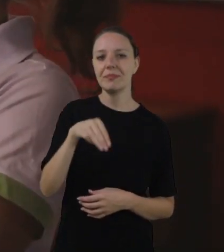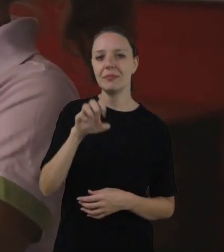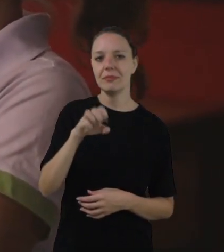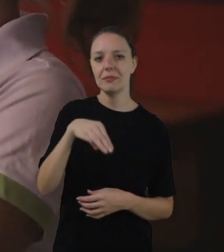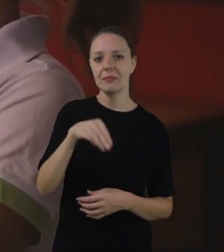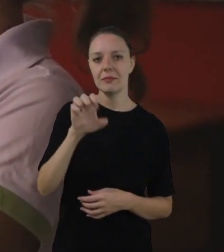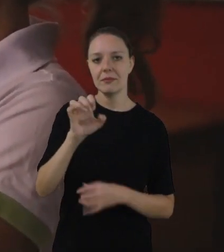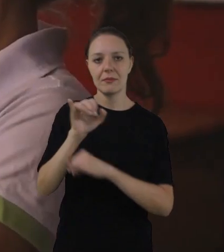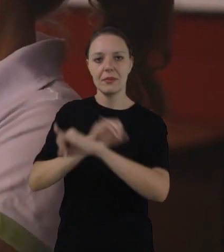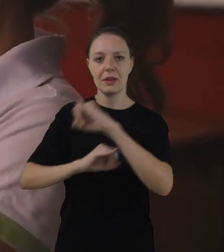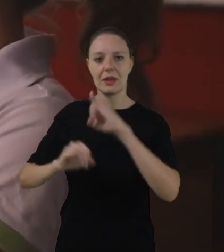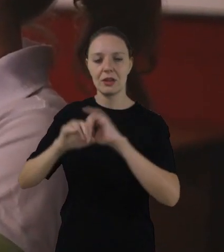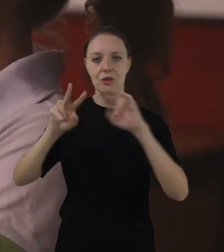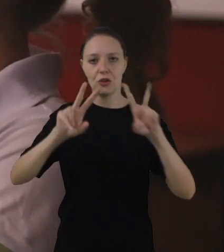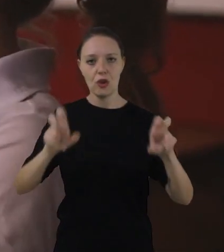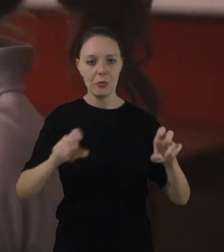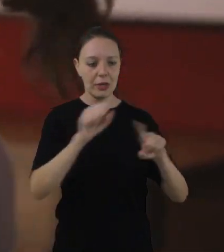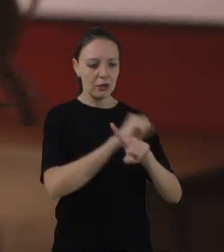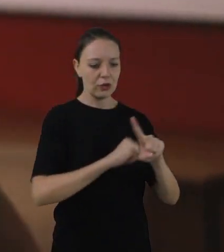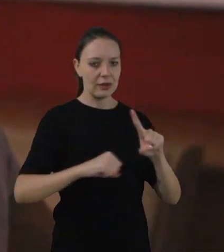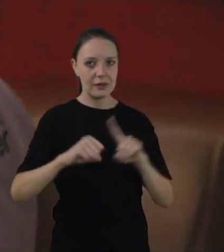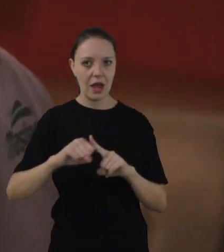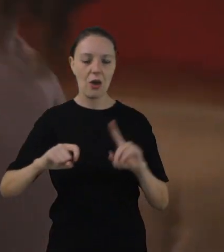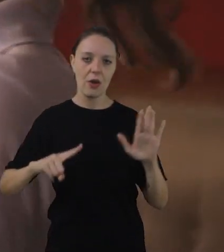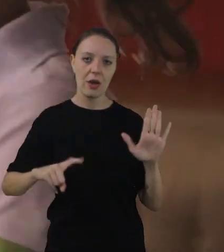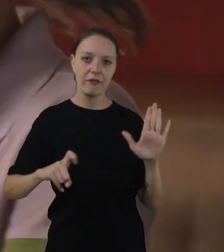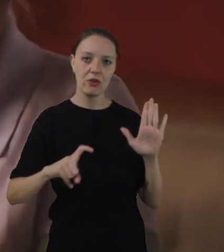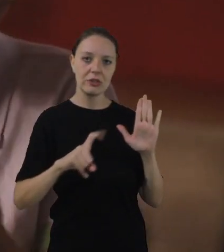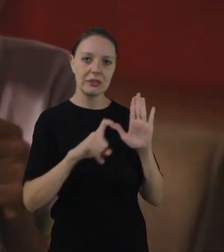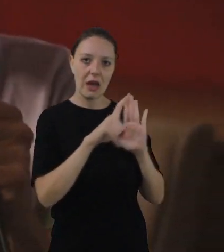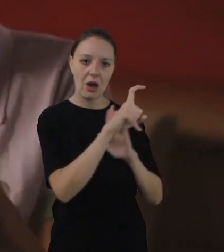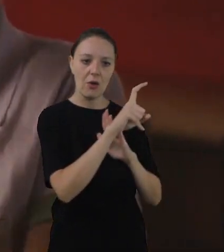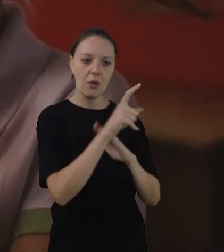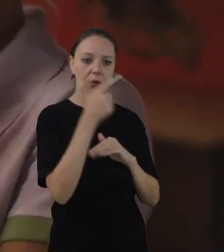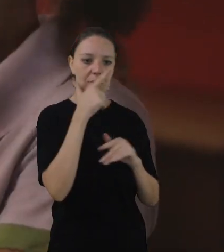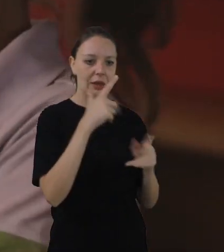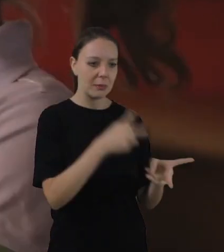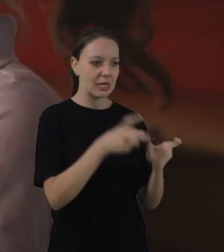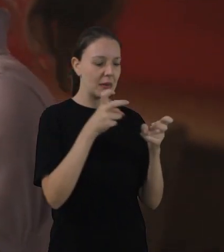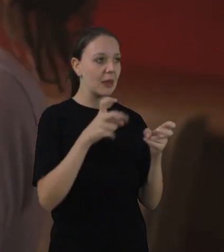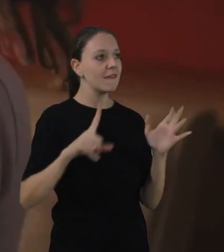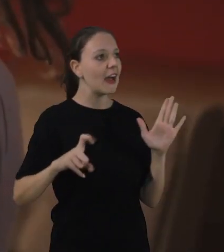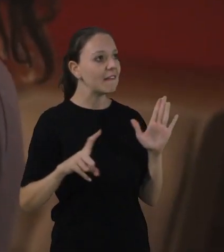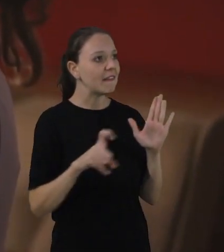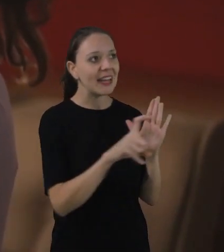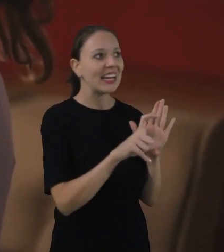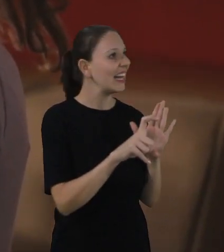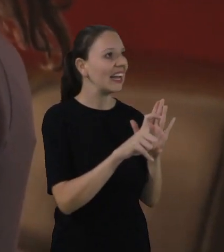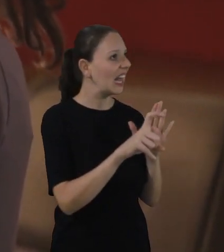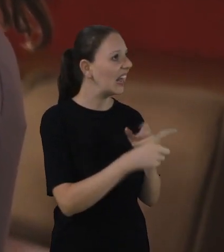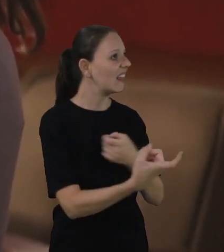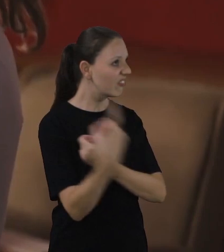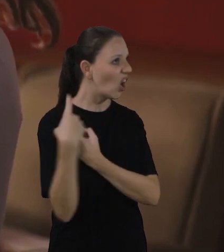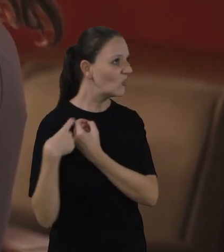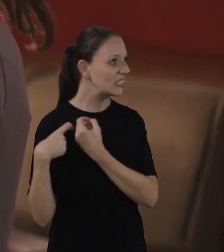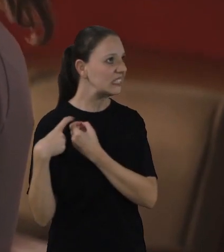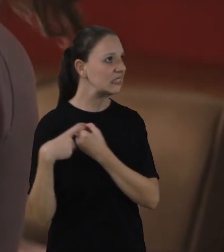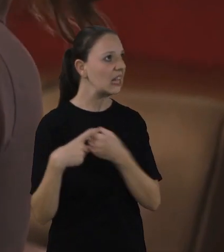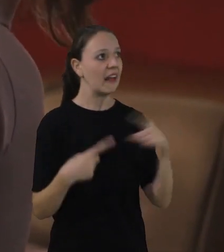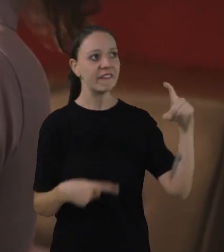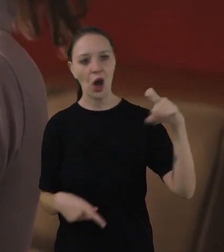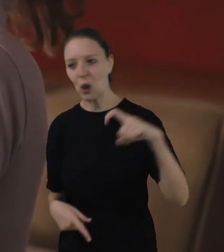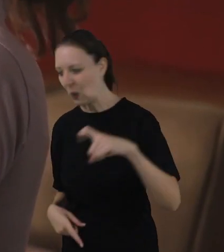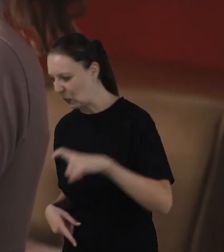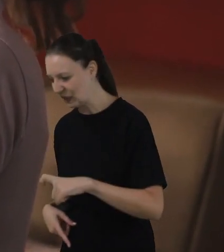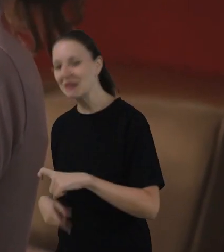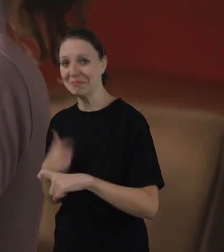da evolução da sociedade que eles chegam num lugar e volta que não deu certo? Eu, às vezes, acho que a gente está meio assim,